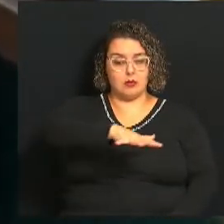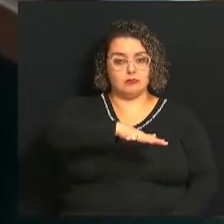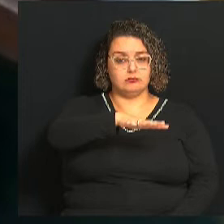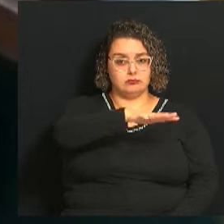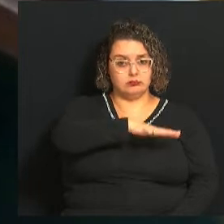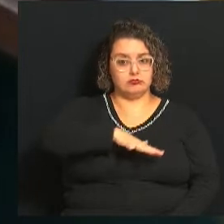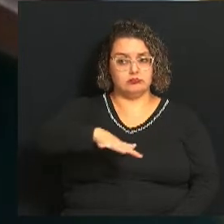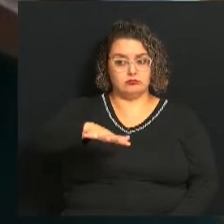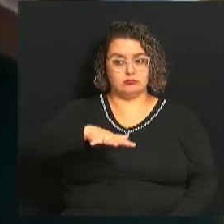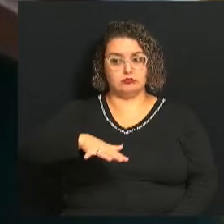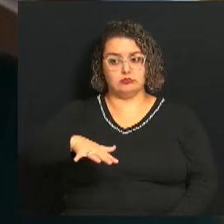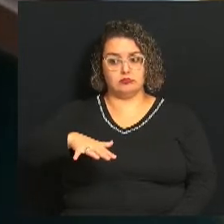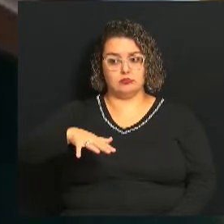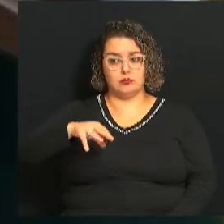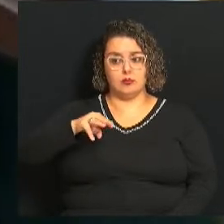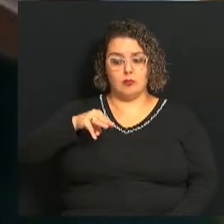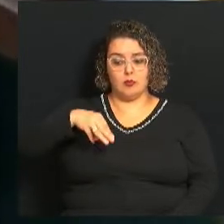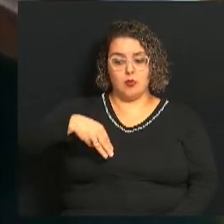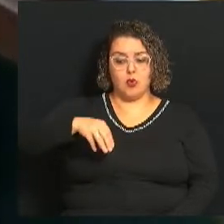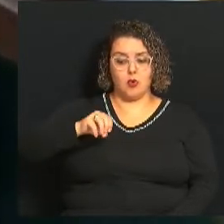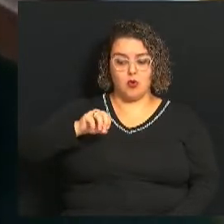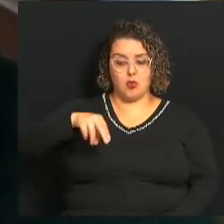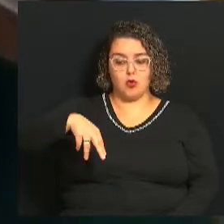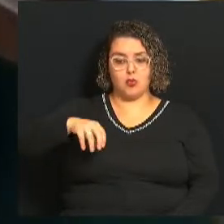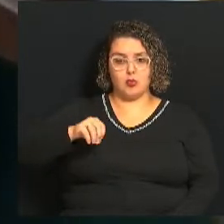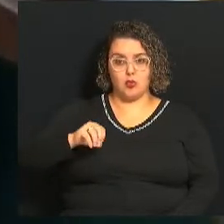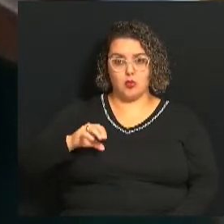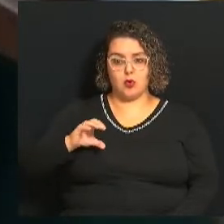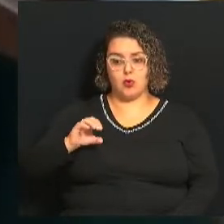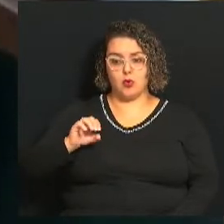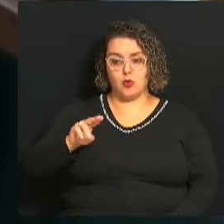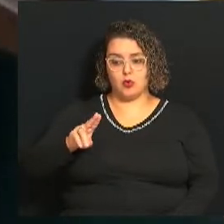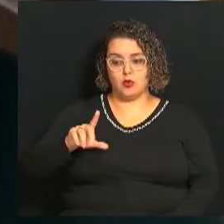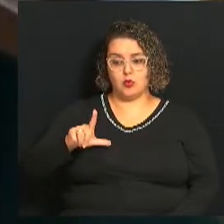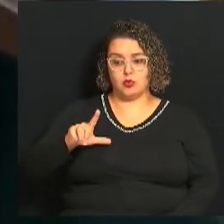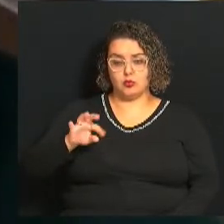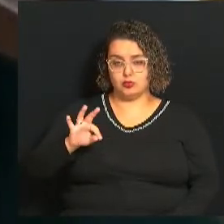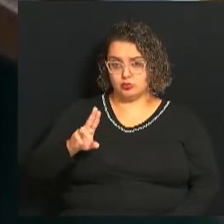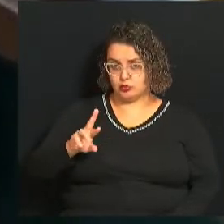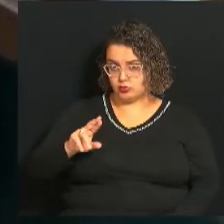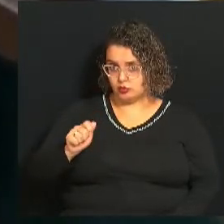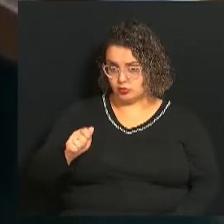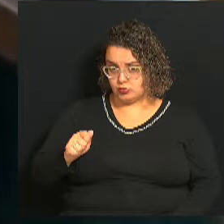de monocultura da cana em especial, a